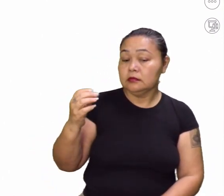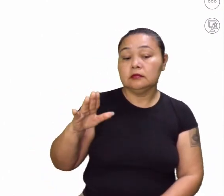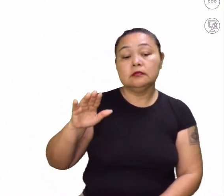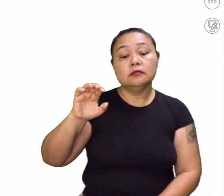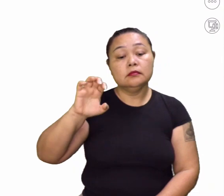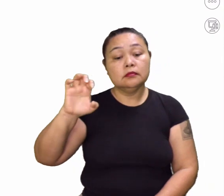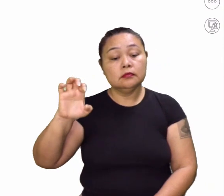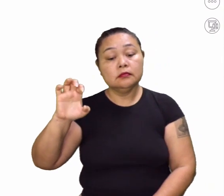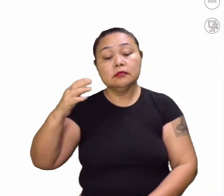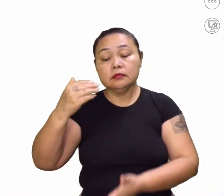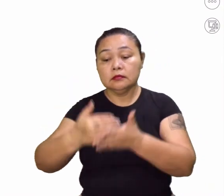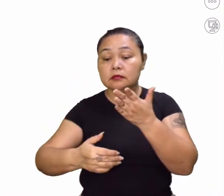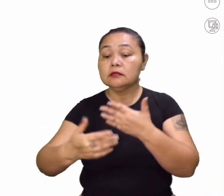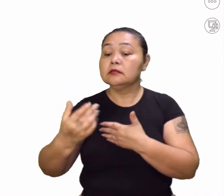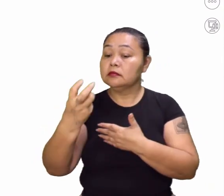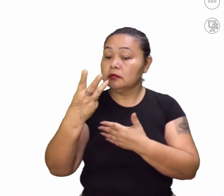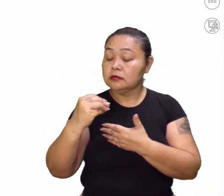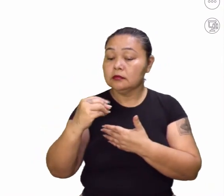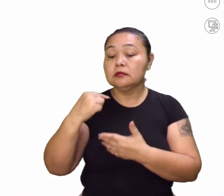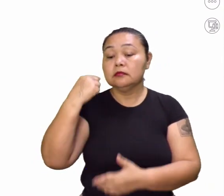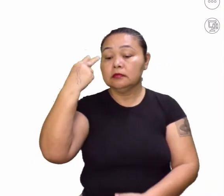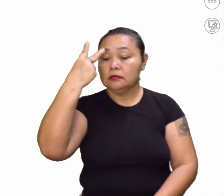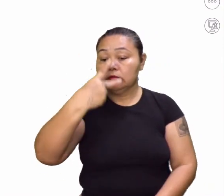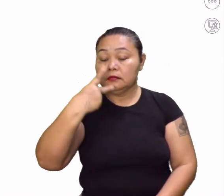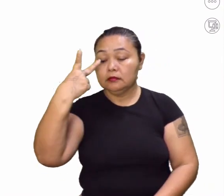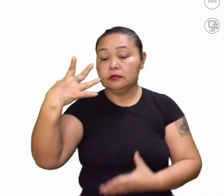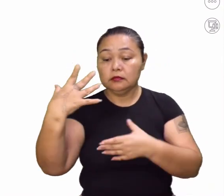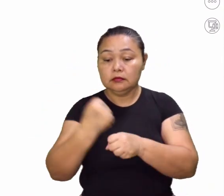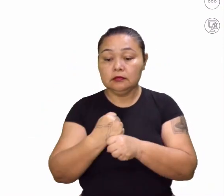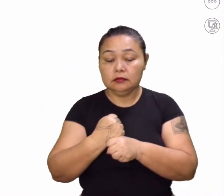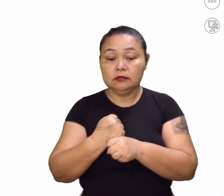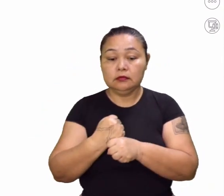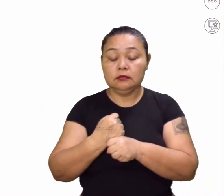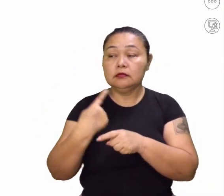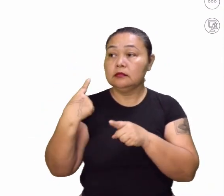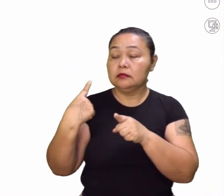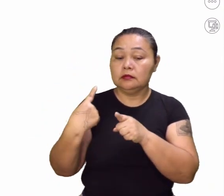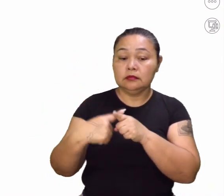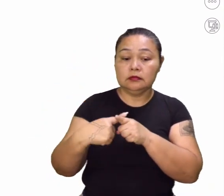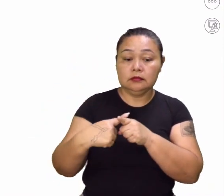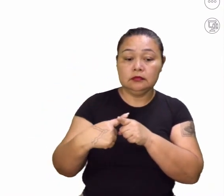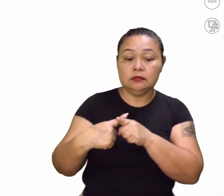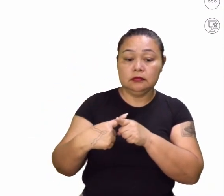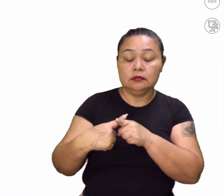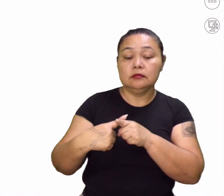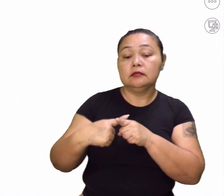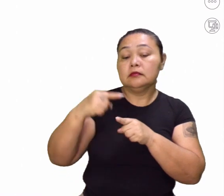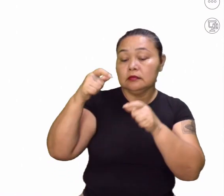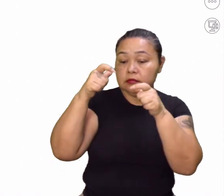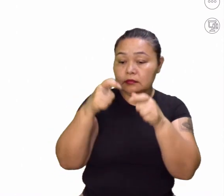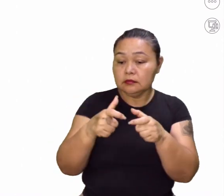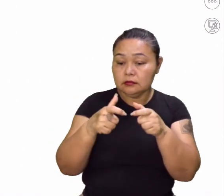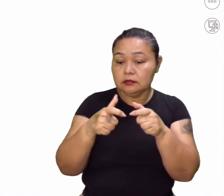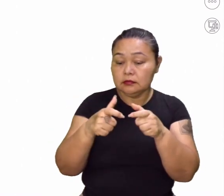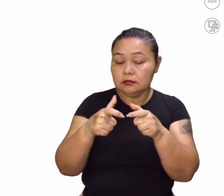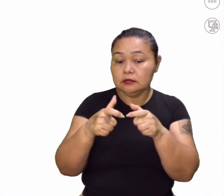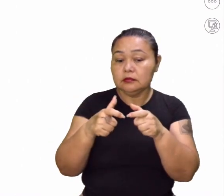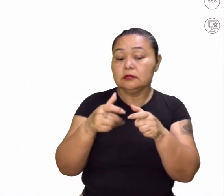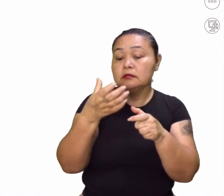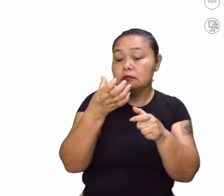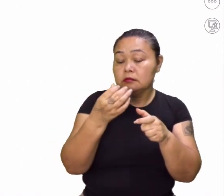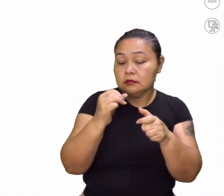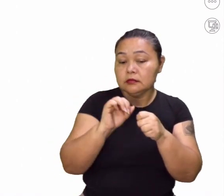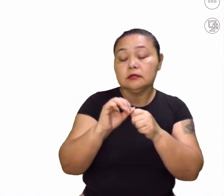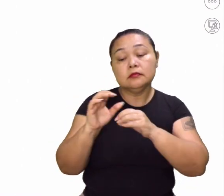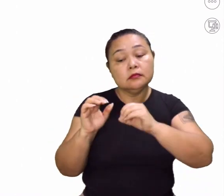oeste para 30, eu vou ter 2 horas a mais, porque eu estou saindo do ponto, se eu estiver saindo do ponto 60